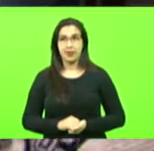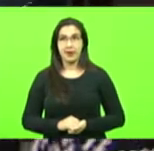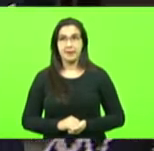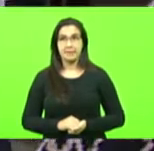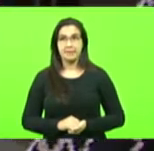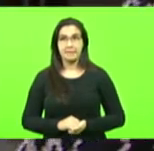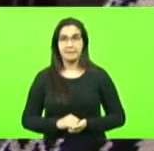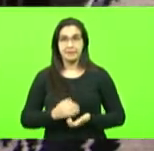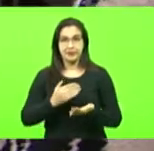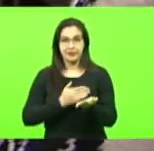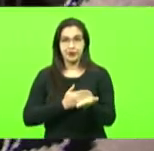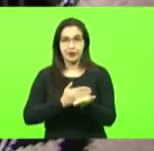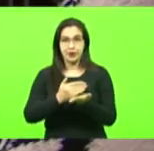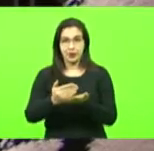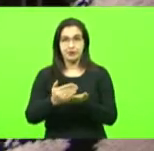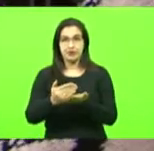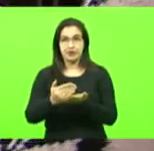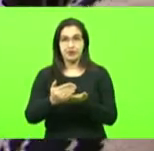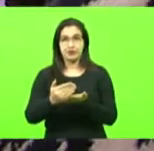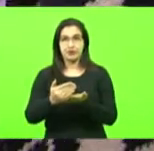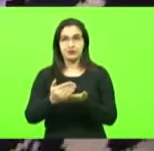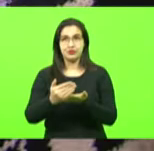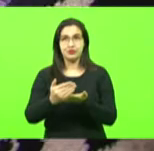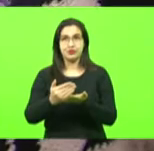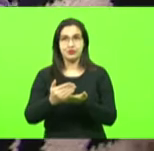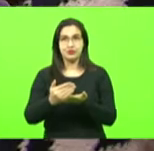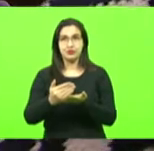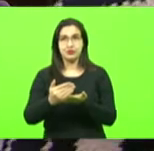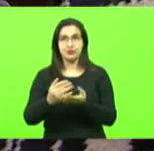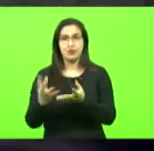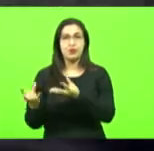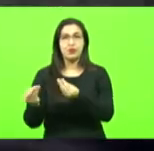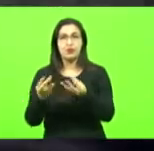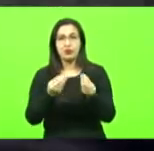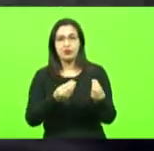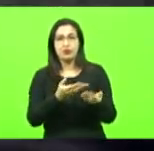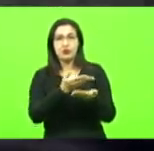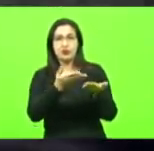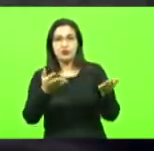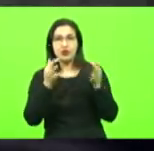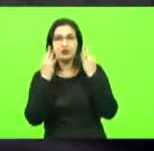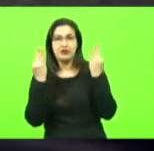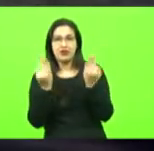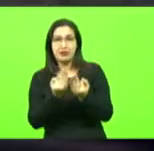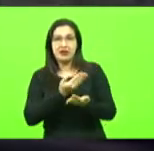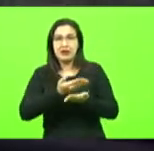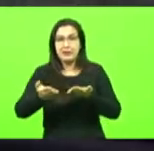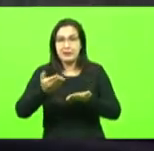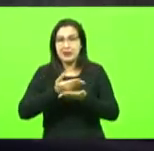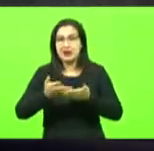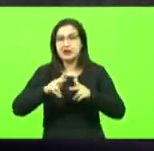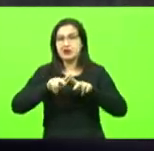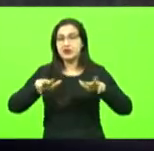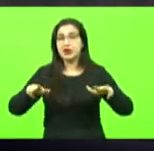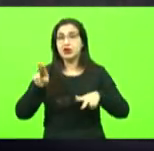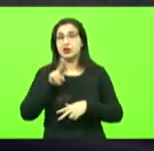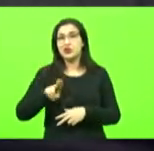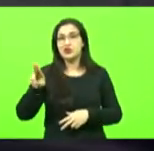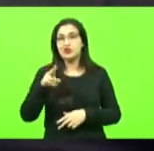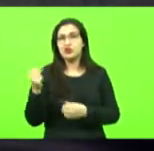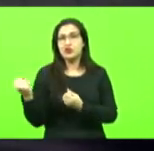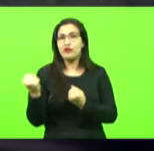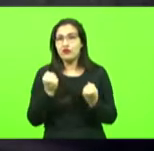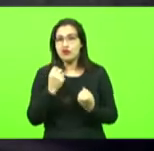Desde o início dessa caminhada, atingidos e atingidas usam a sua força e a sua